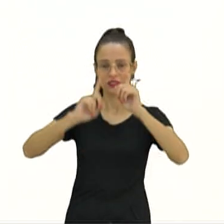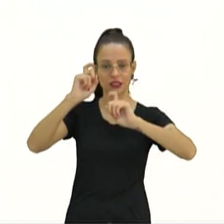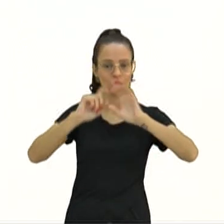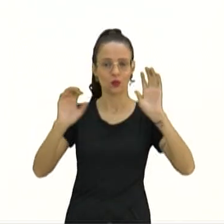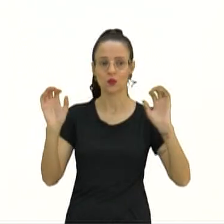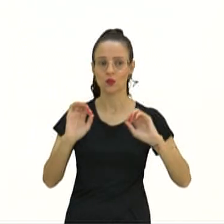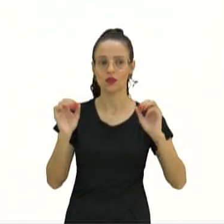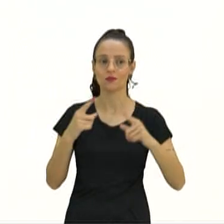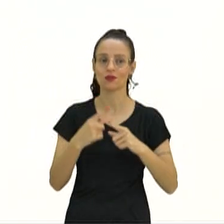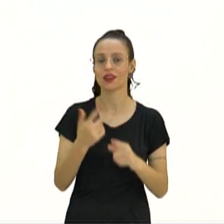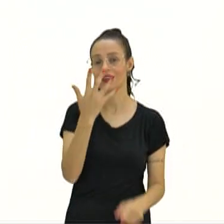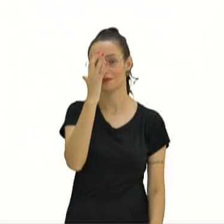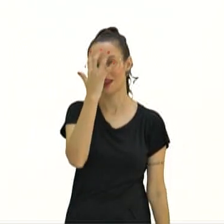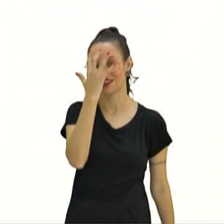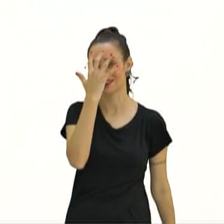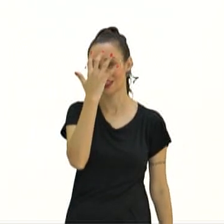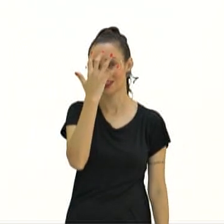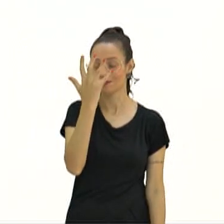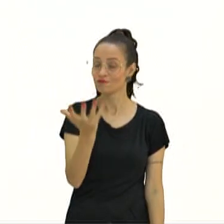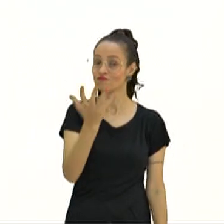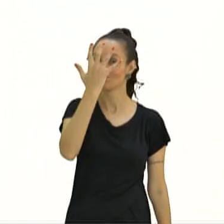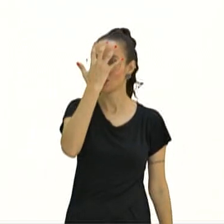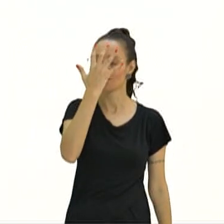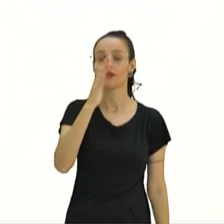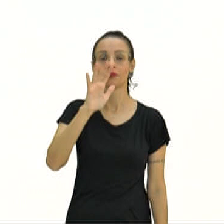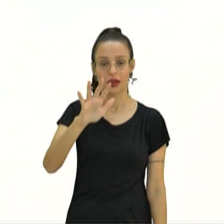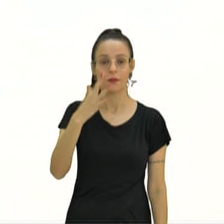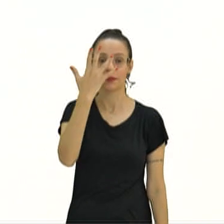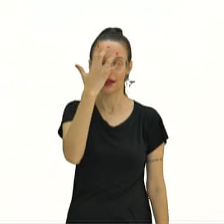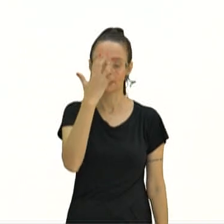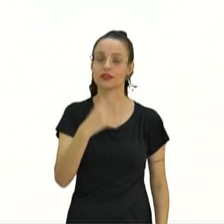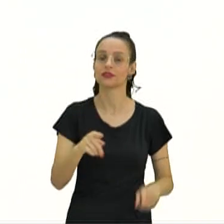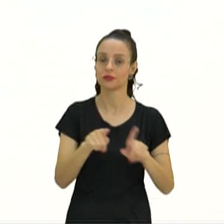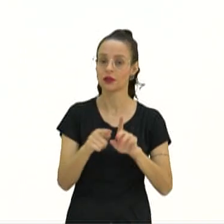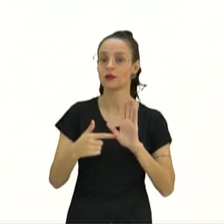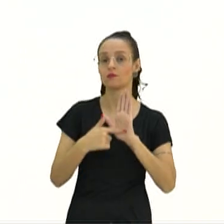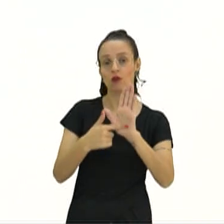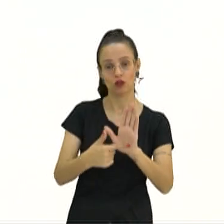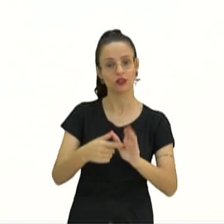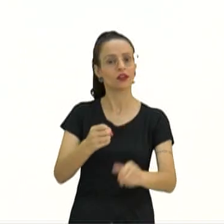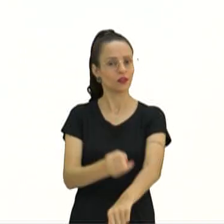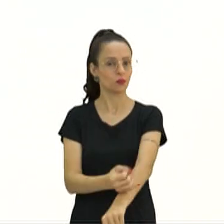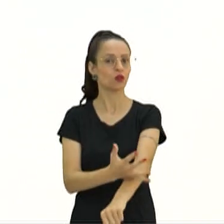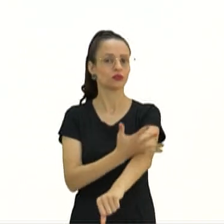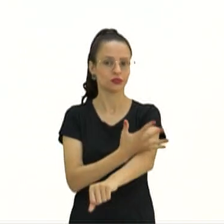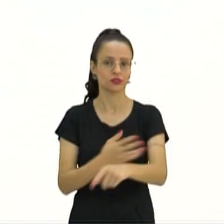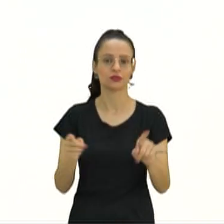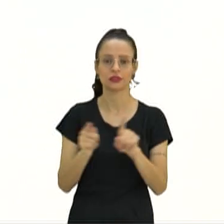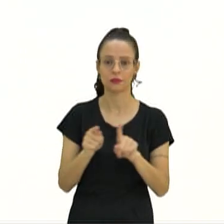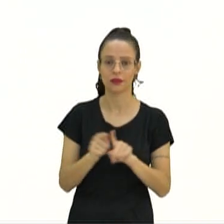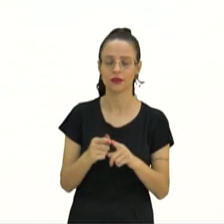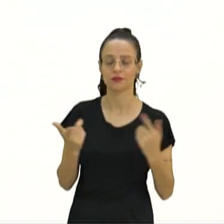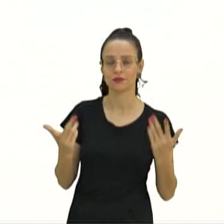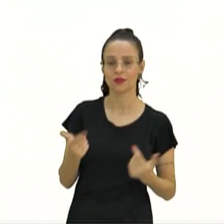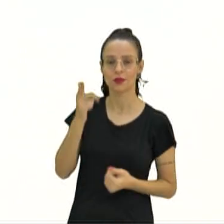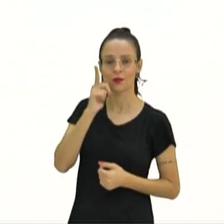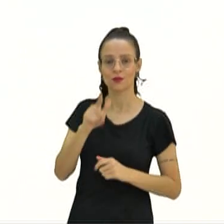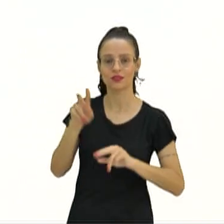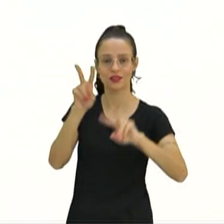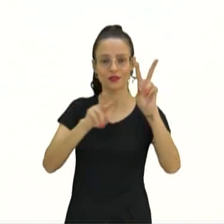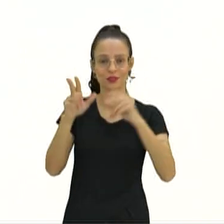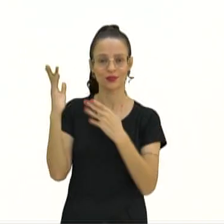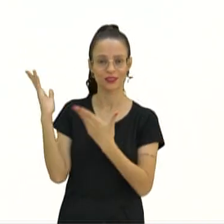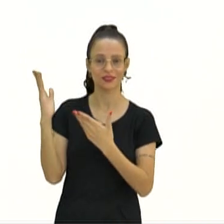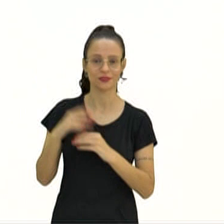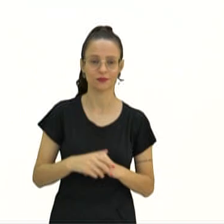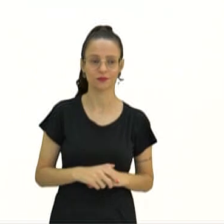faciais do ator, porque a máscara encobria isso. Mas a máscara também demonstrava algum tipo de emoção, né? Então a gente consegue visualizar